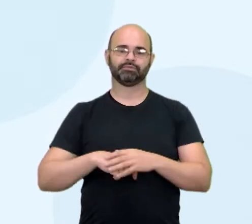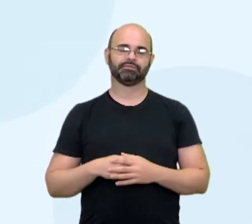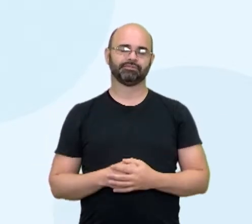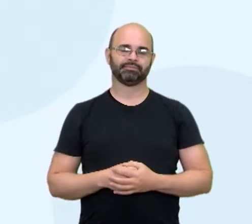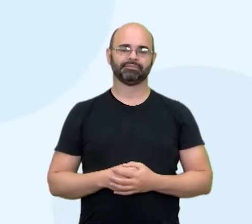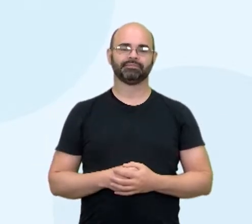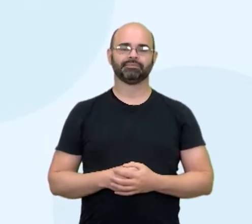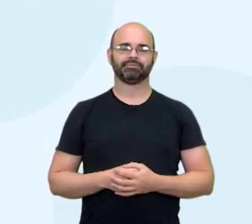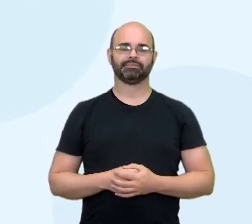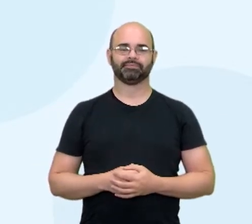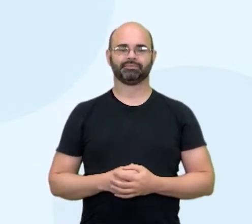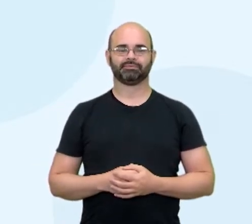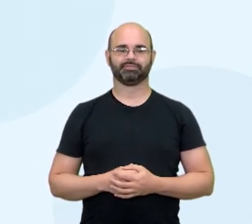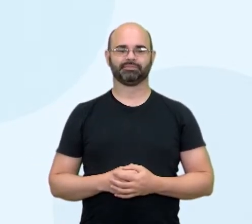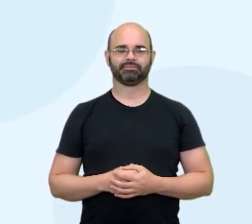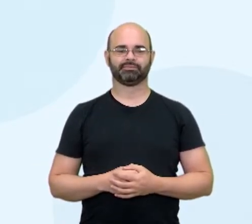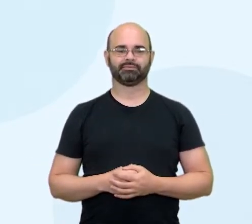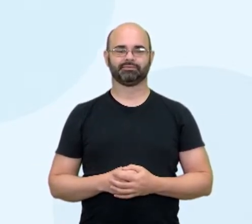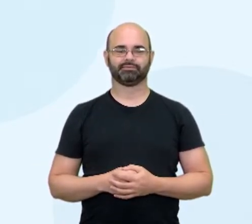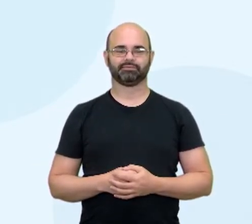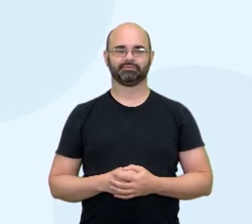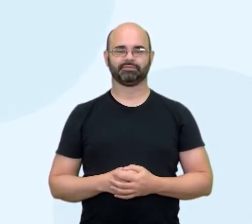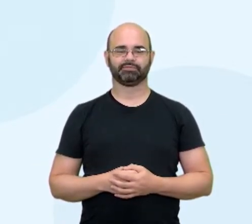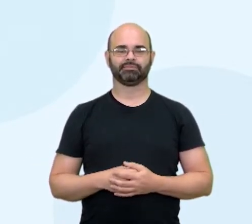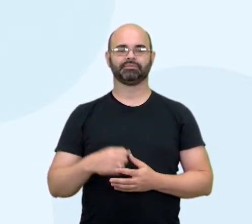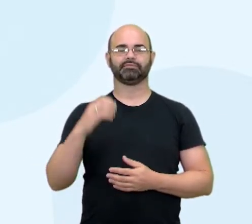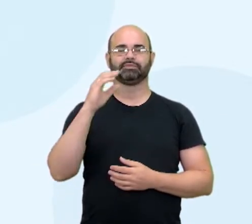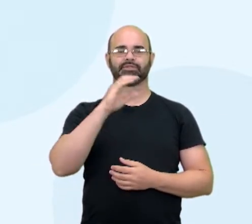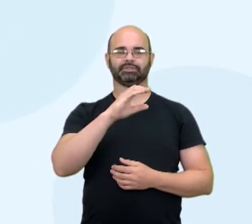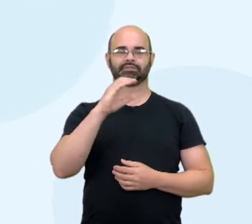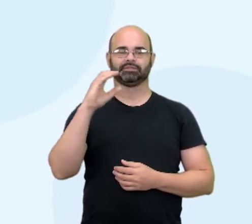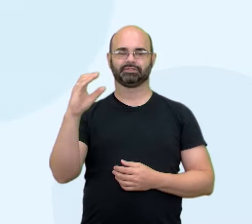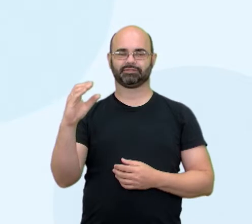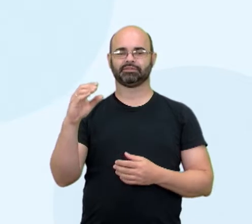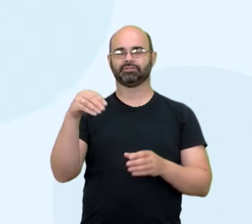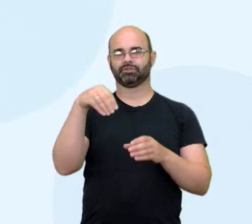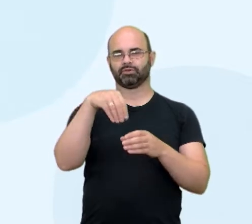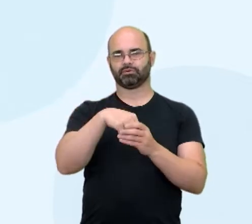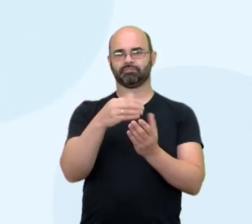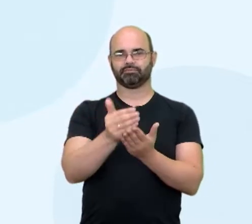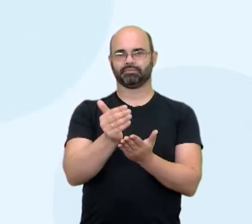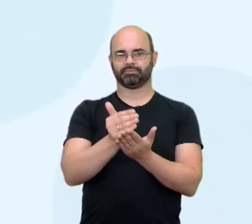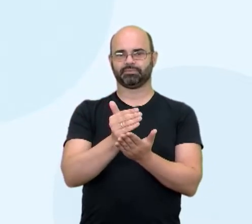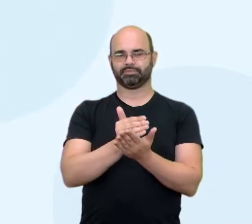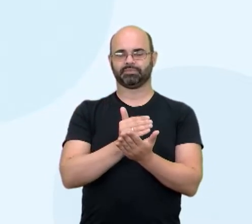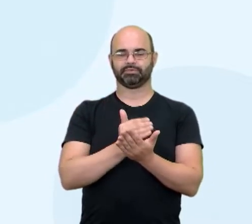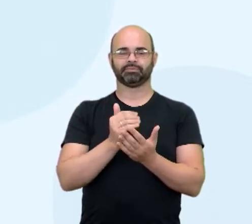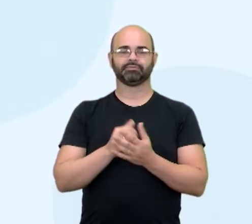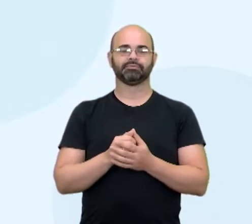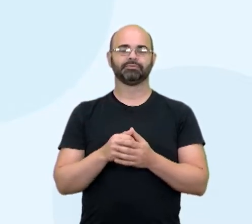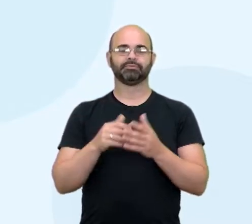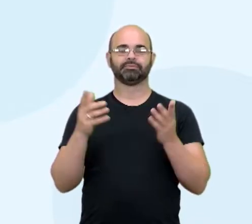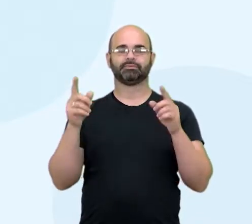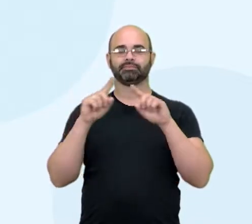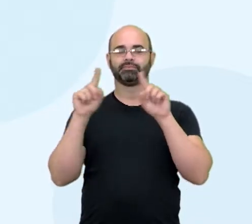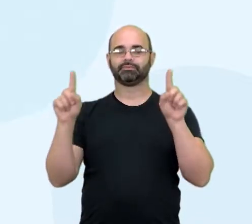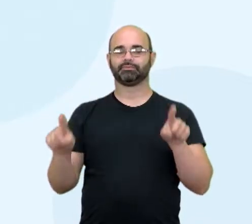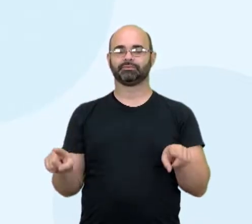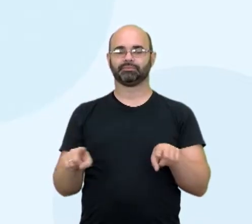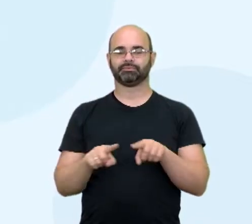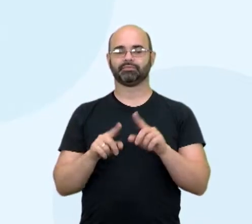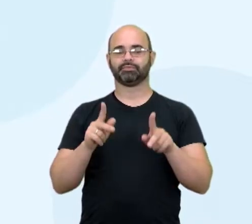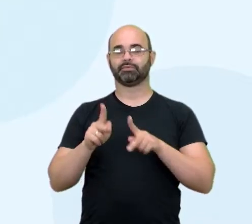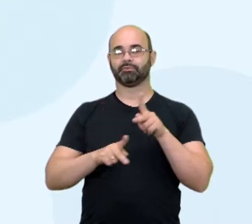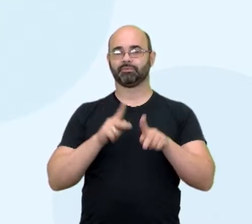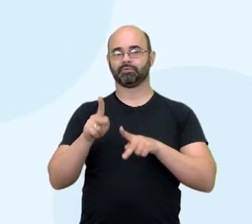ideia. Ok? Temos aí os componentes curriculares, já estão bastante acostumados, e a nossa praia aí qual que é? É trabalhar o